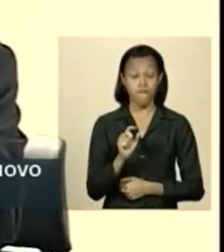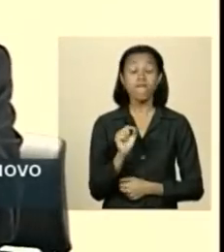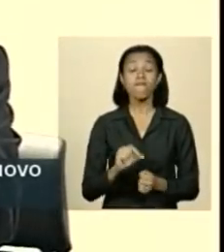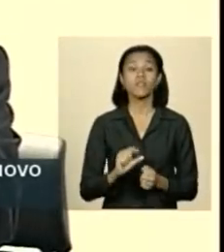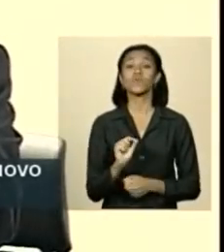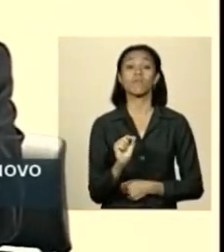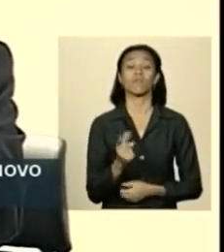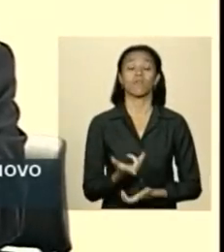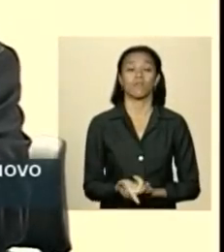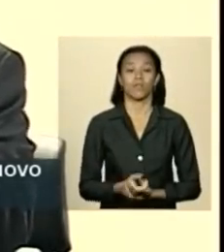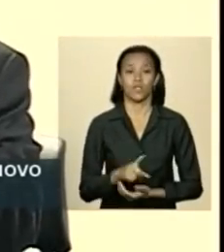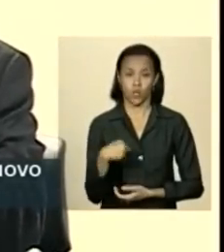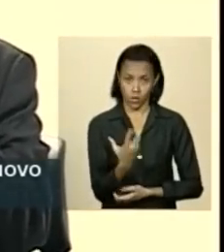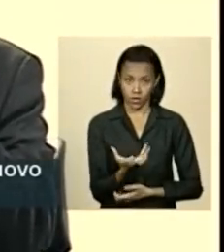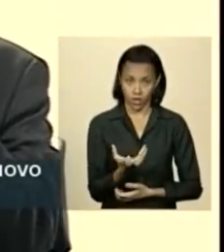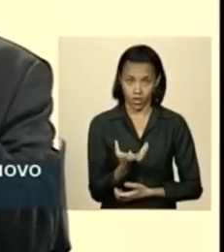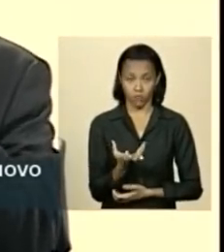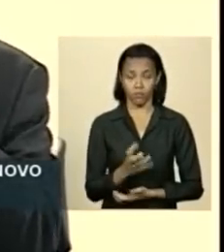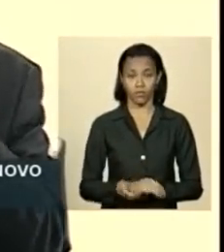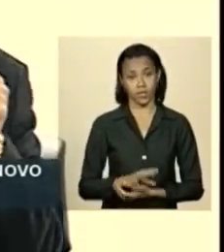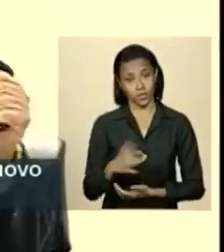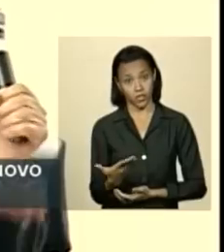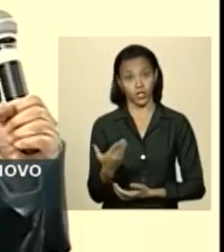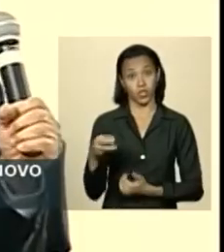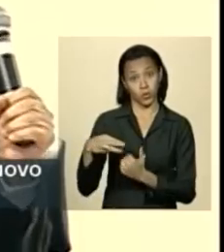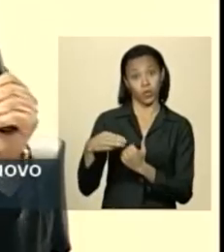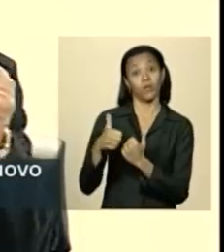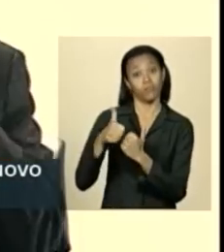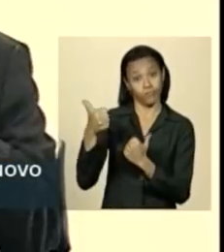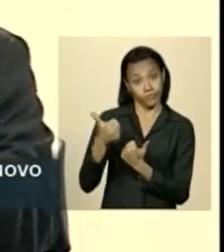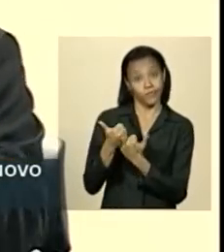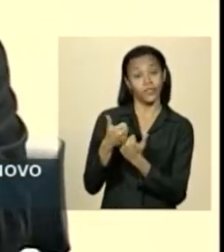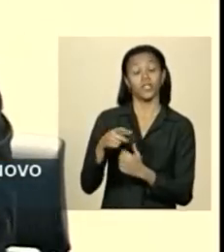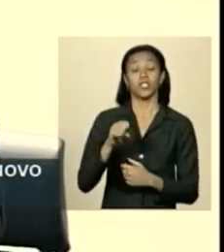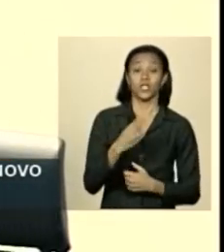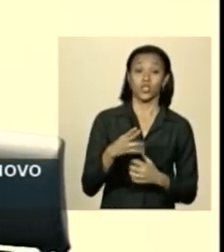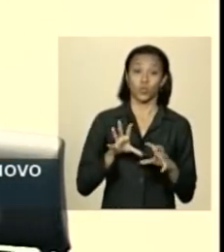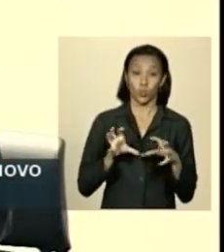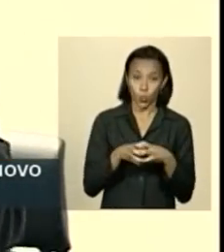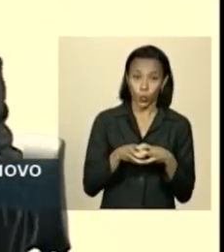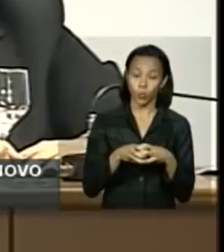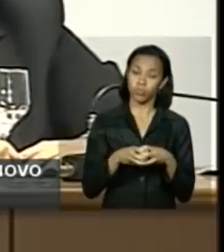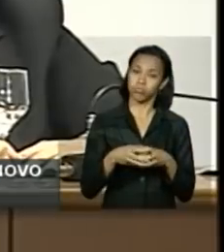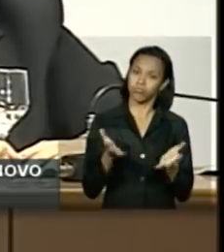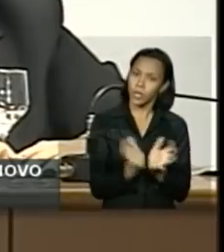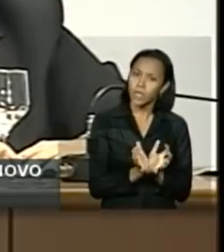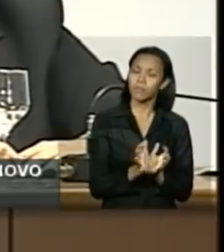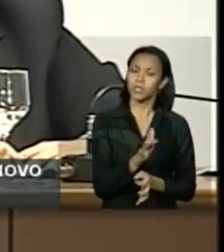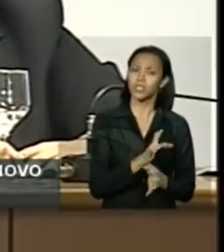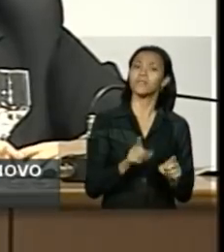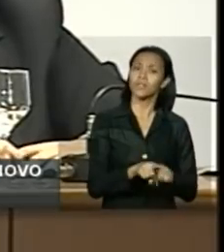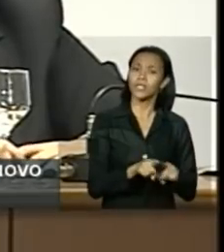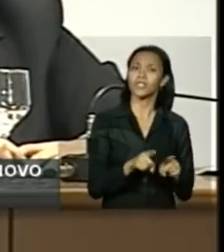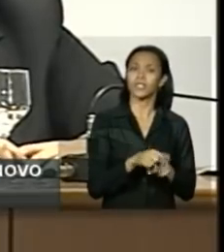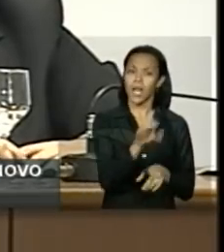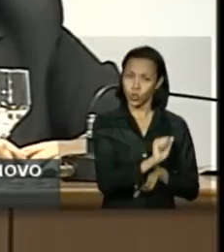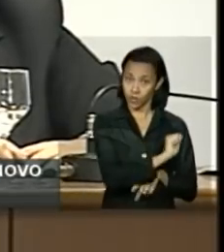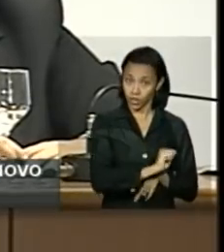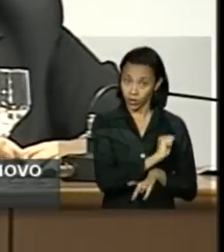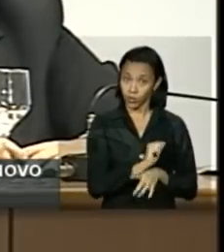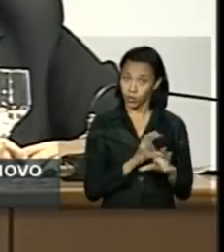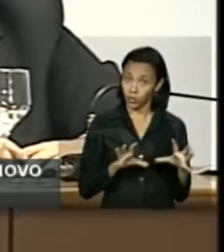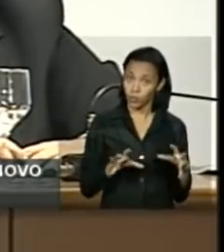o Incra faça né seja o ministro a ministra seja o conjunto do governo seja as entidades dos